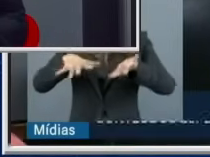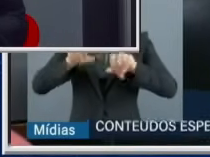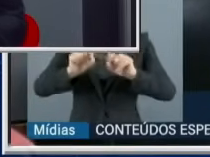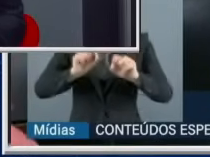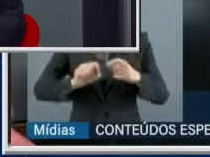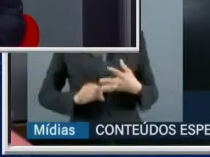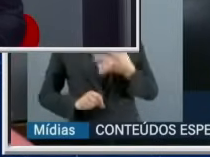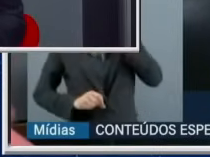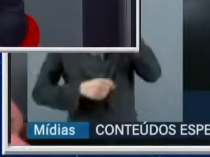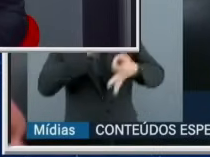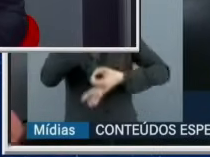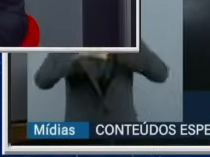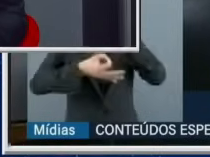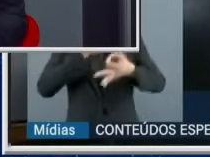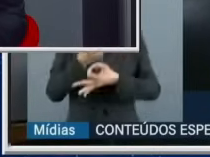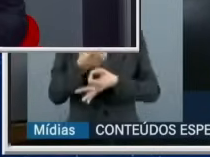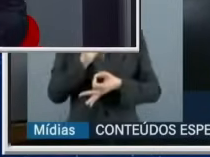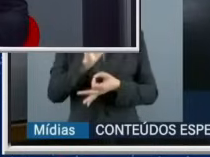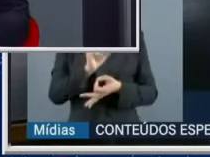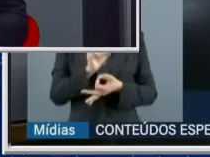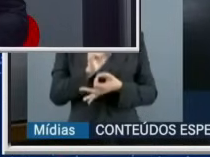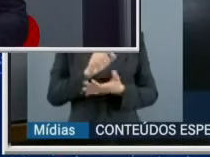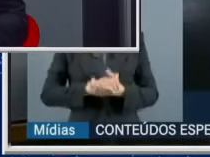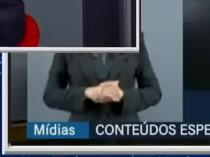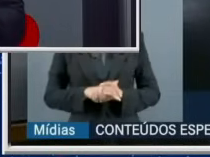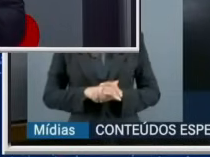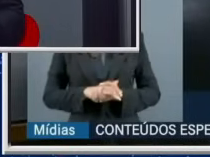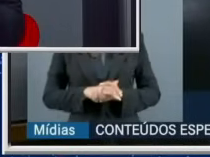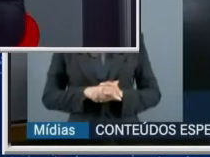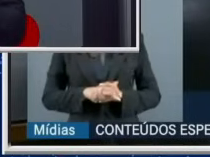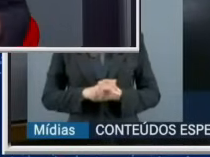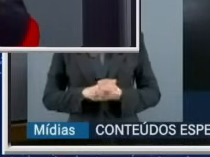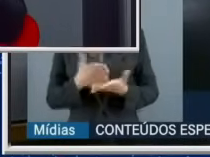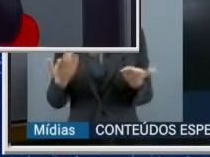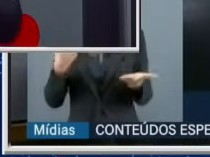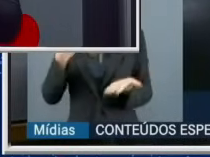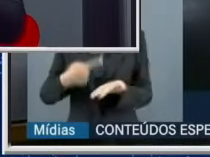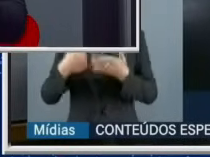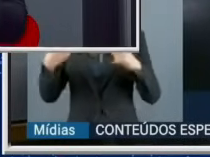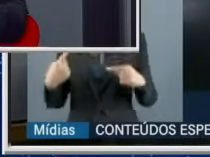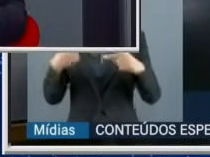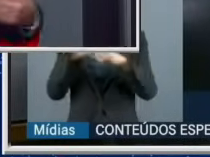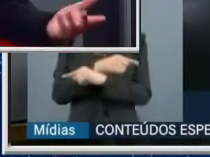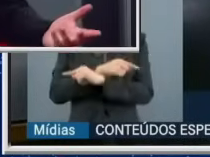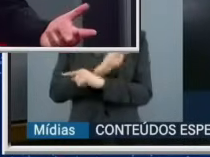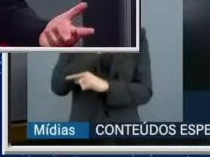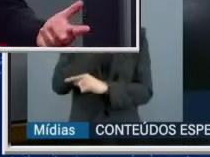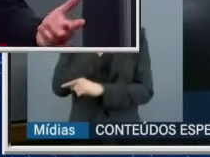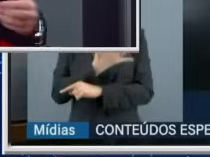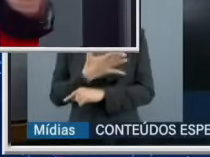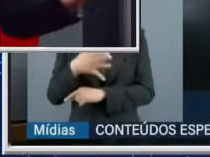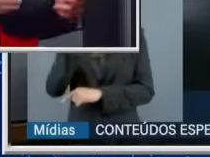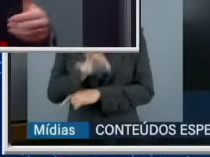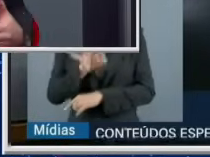episódio, porque é um episódio muito grave da história recente do Brasil, que precisa ser de conhecimento público, precisa conhecer até para os historiadores, para